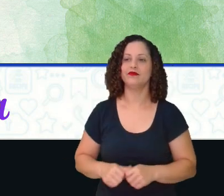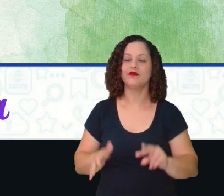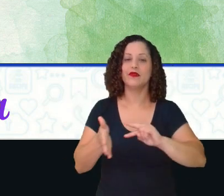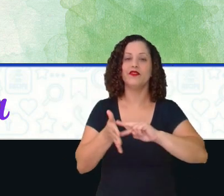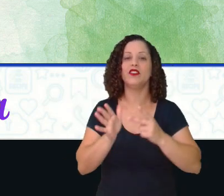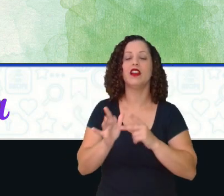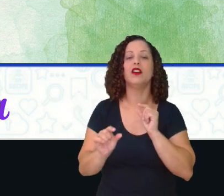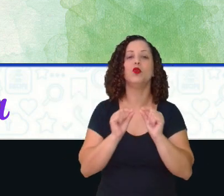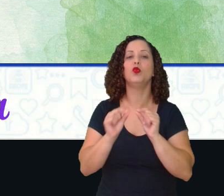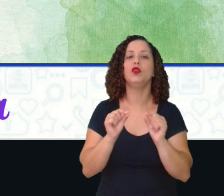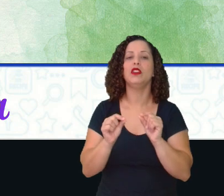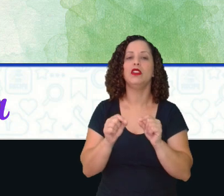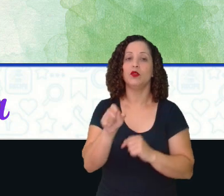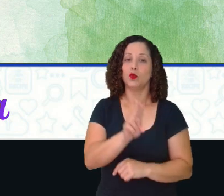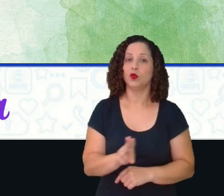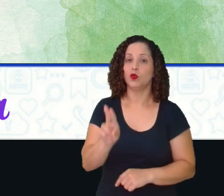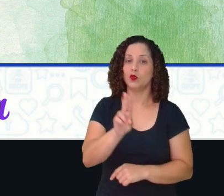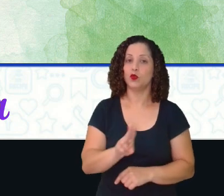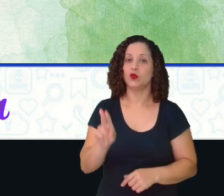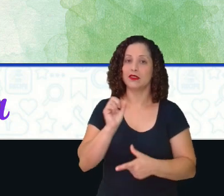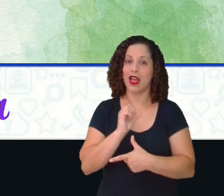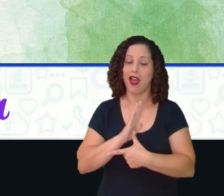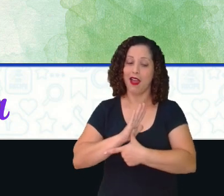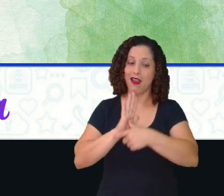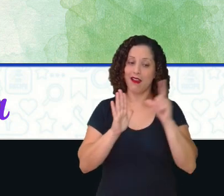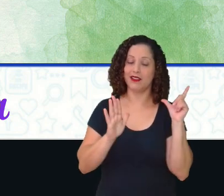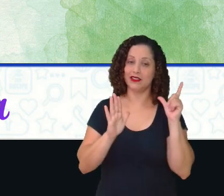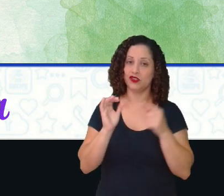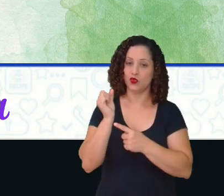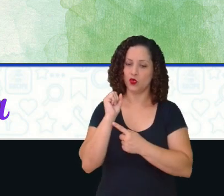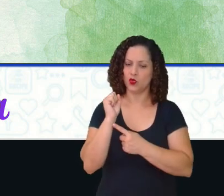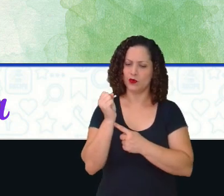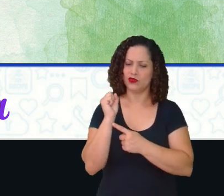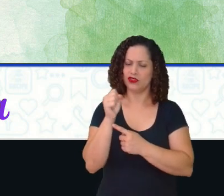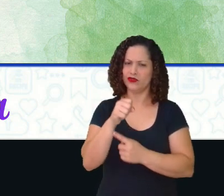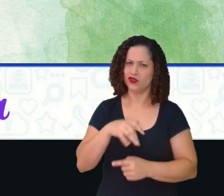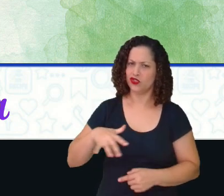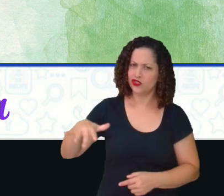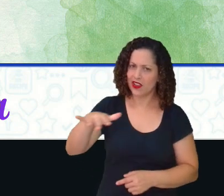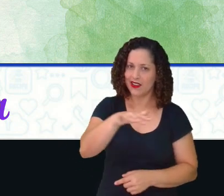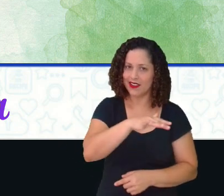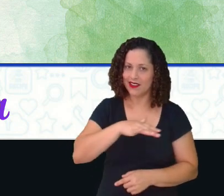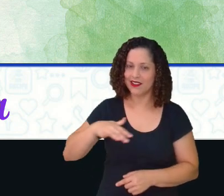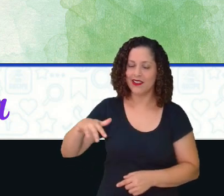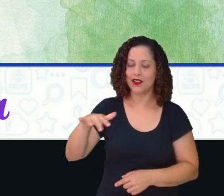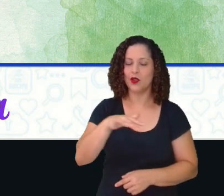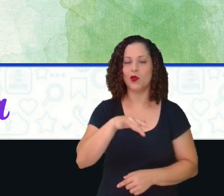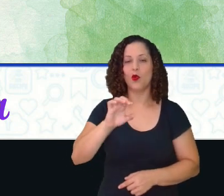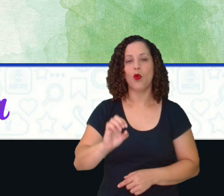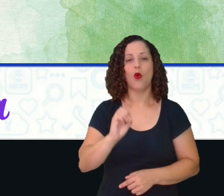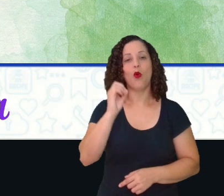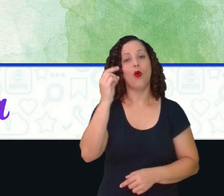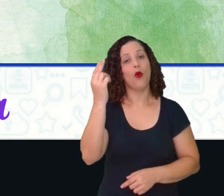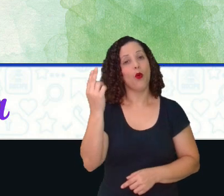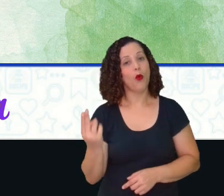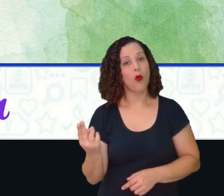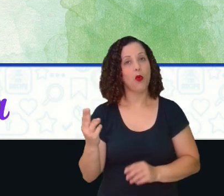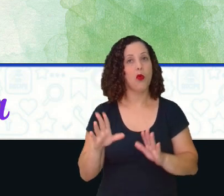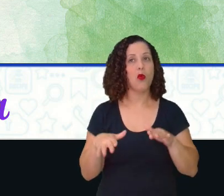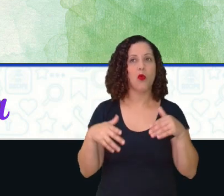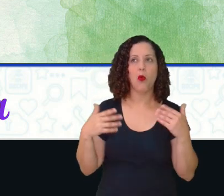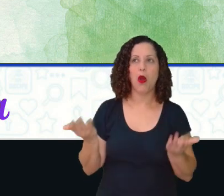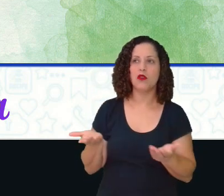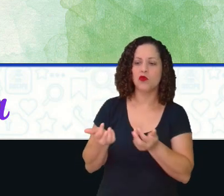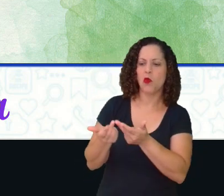Então, ele é um artigo indefinido, é usado antes de um substantivo que é geral ou quando sua identidade não é